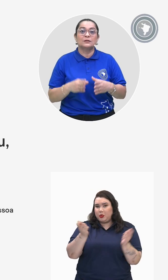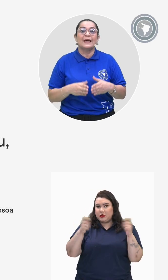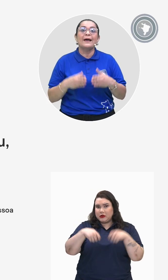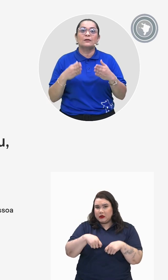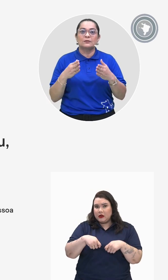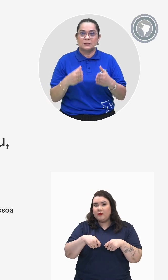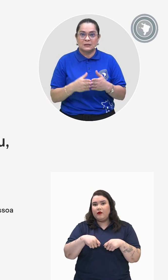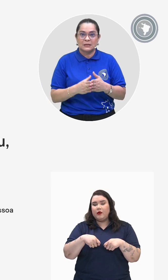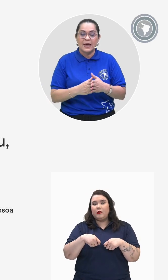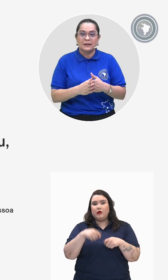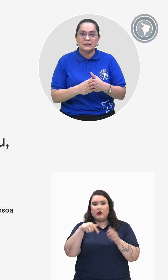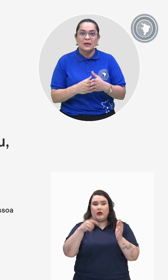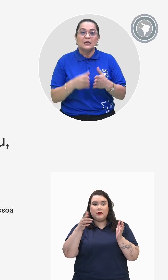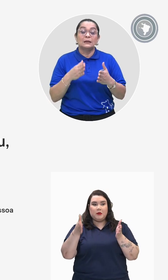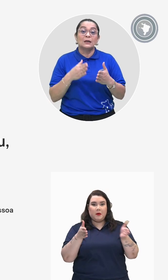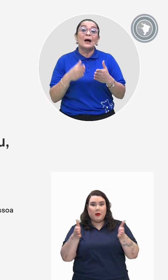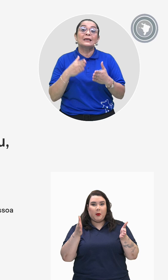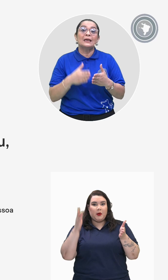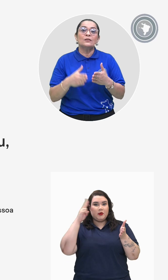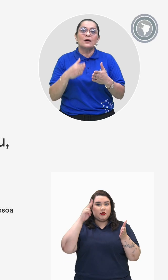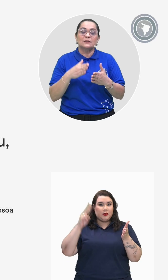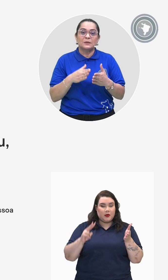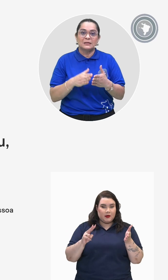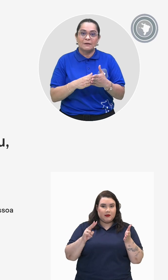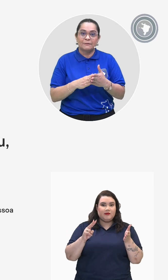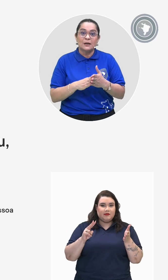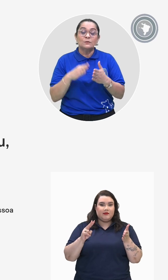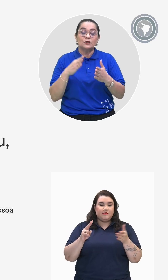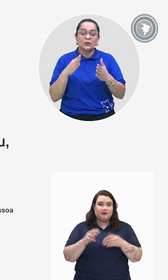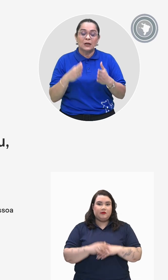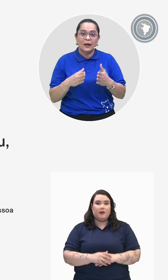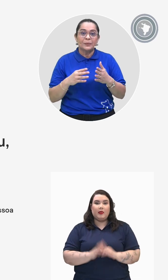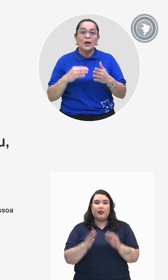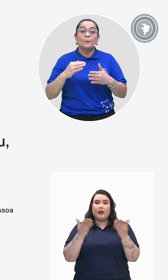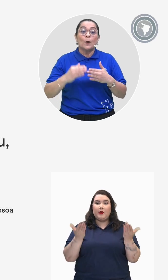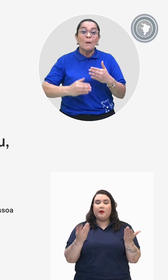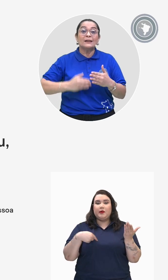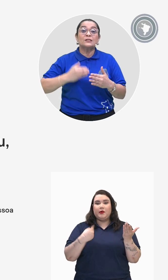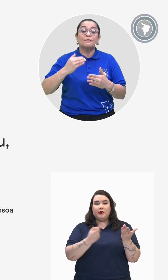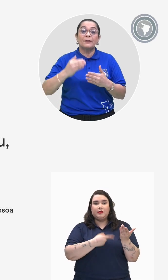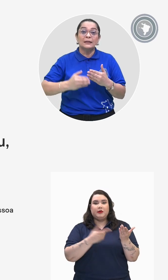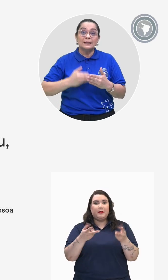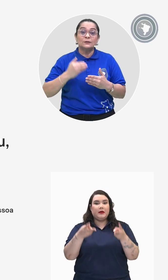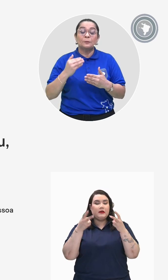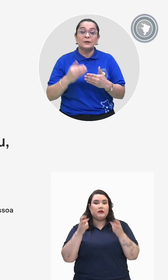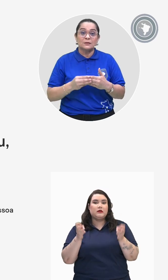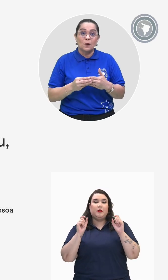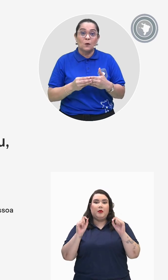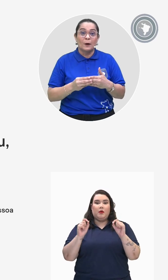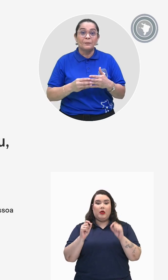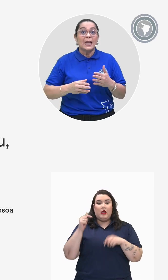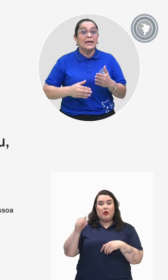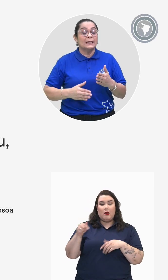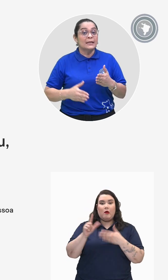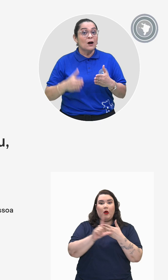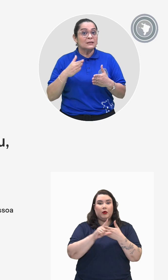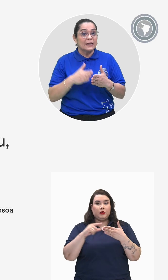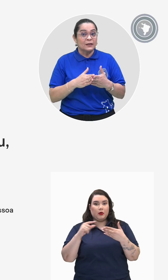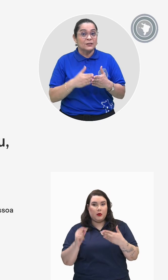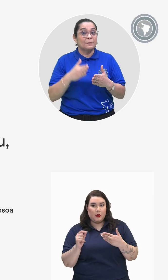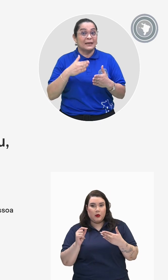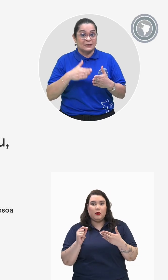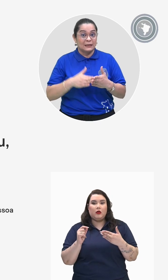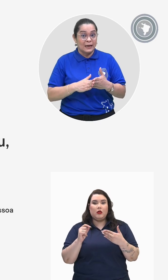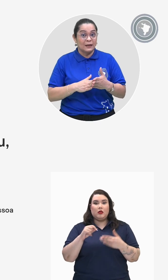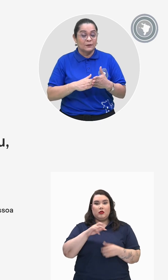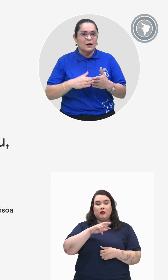histórico do século XVI? Então, aqui nós observamos que, por mais que Fernando Pessoa ele não